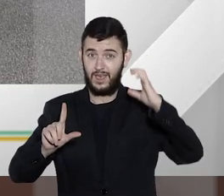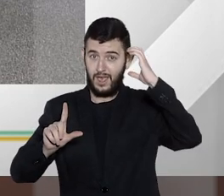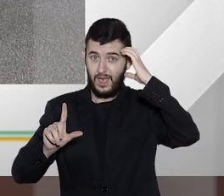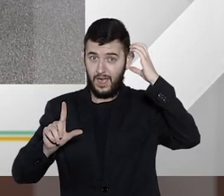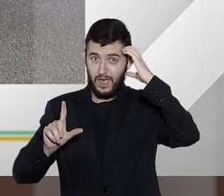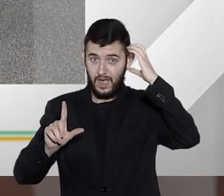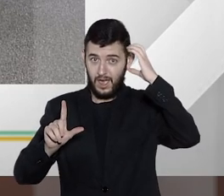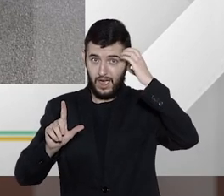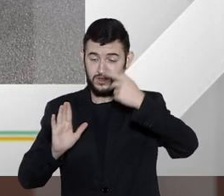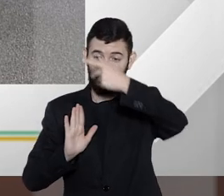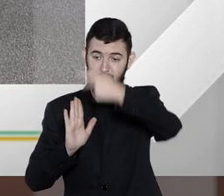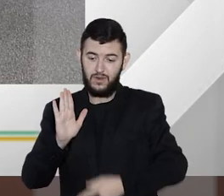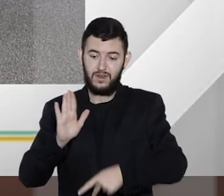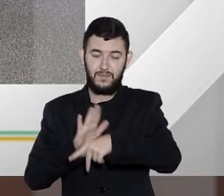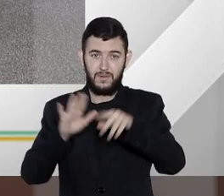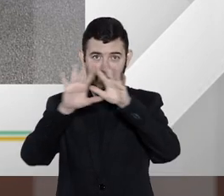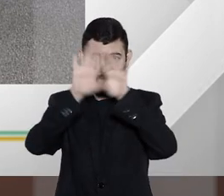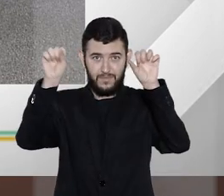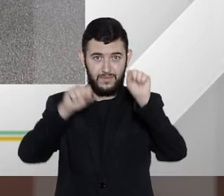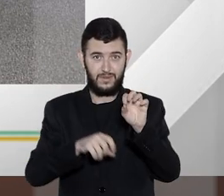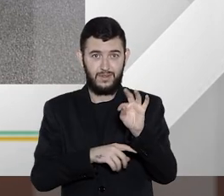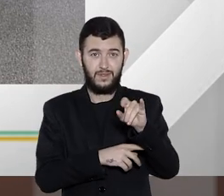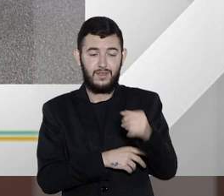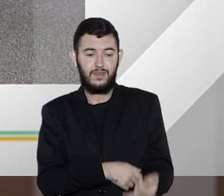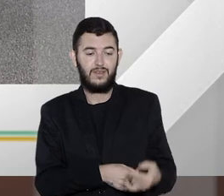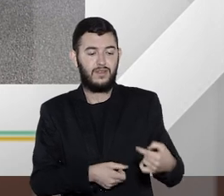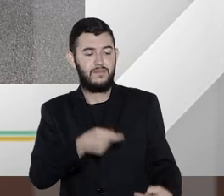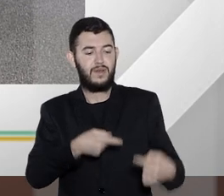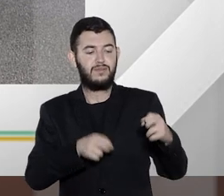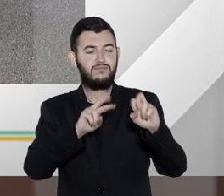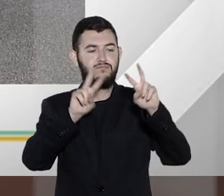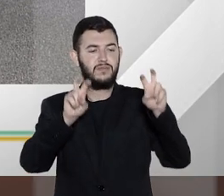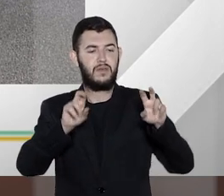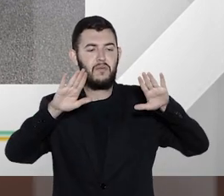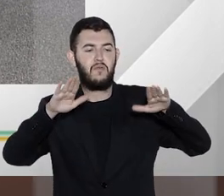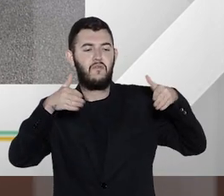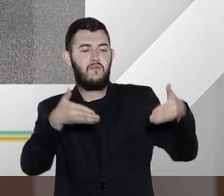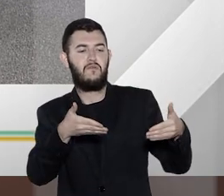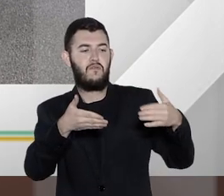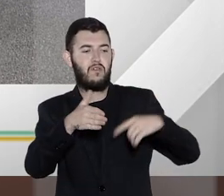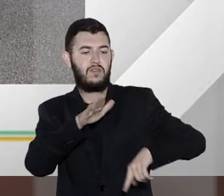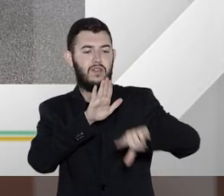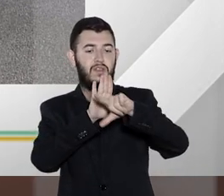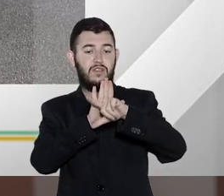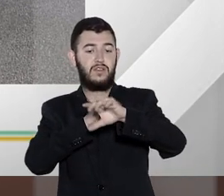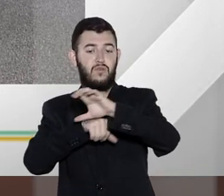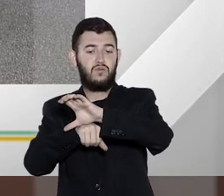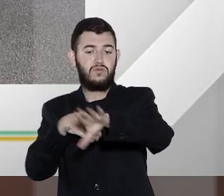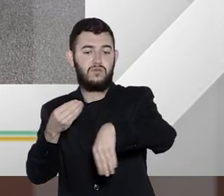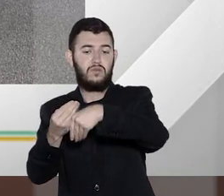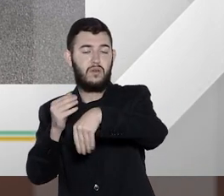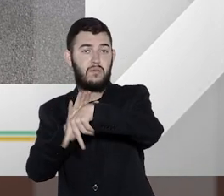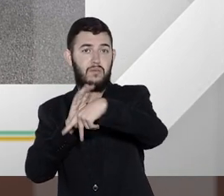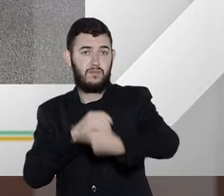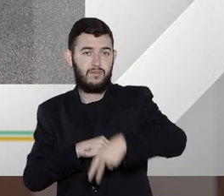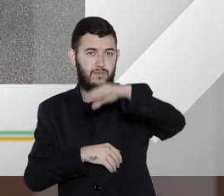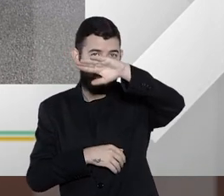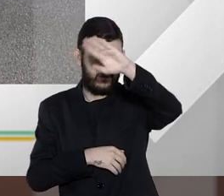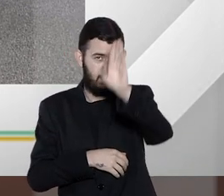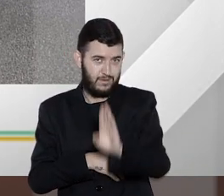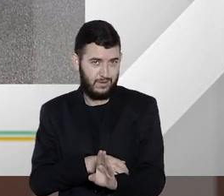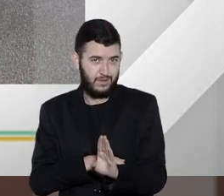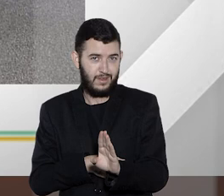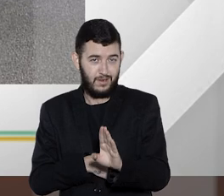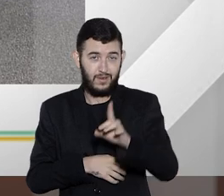Tribunal de Justiça que traz a debate temas de grande relevância da legislação infraconstitucional brasileira e que fazem